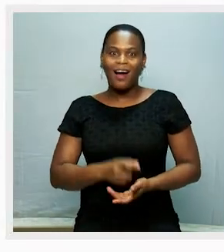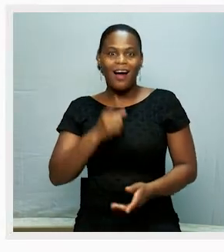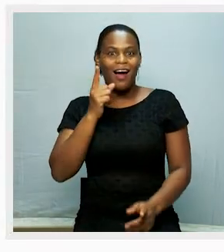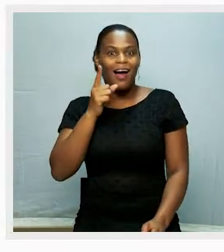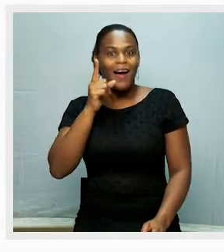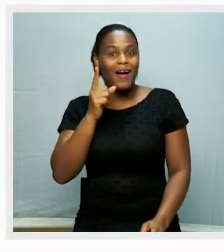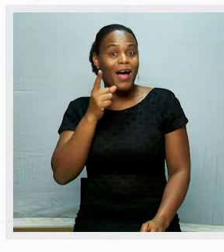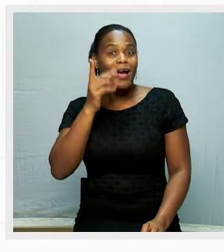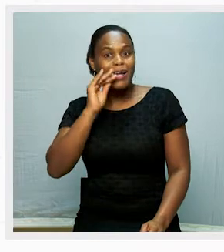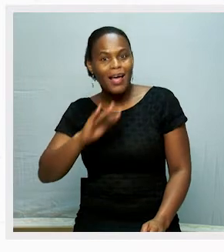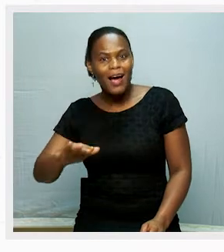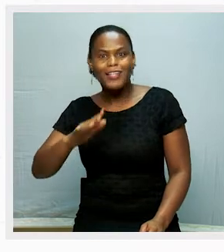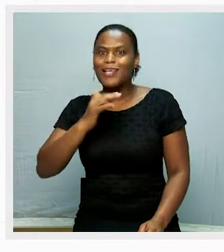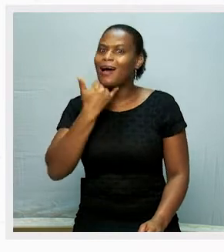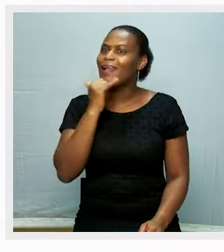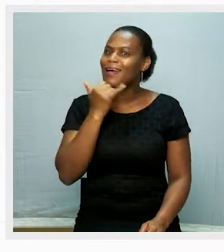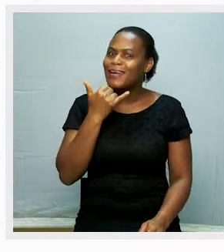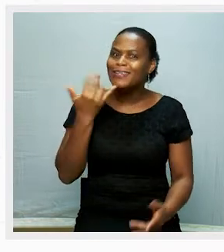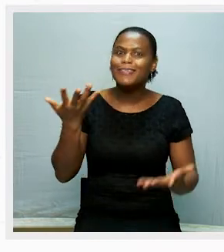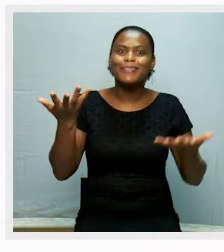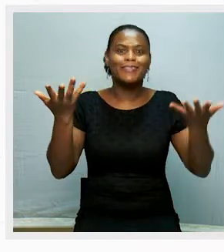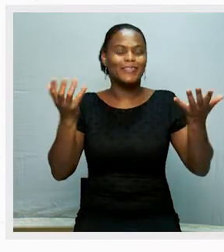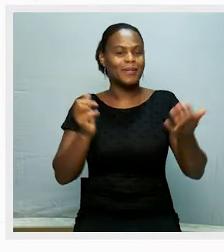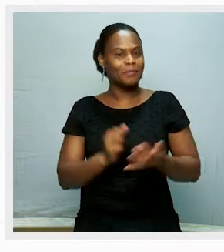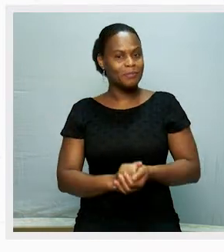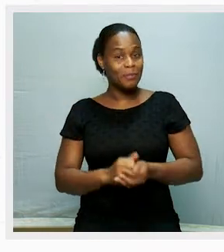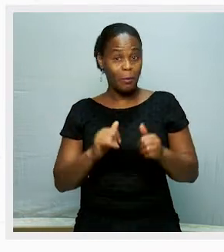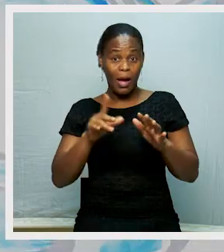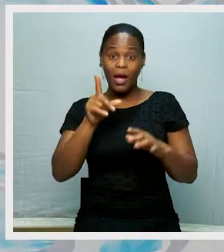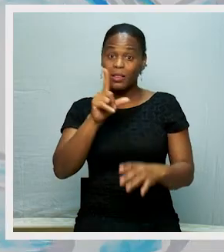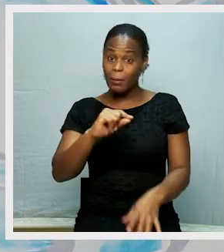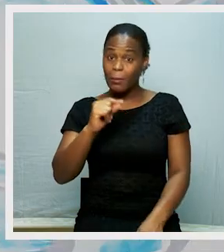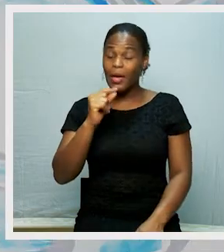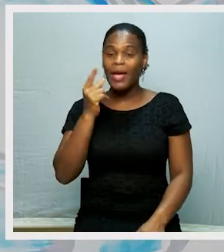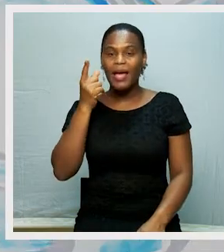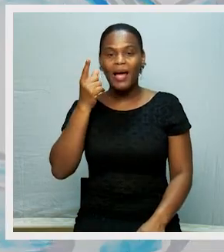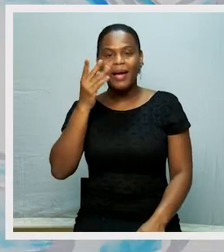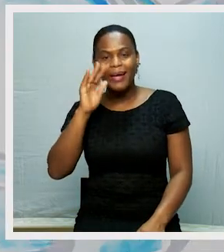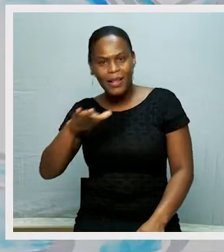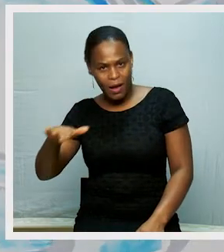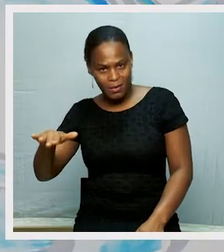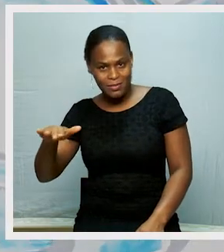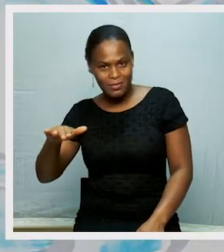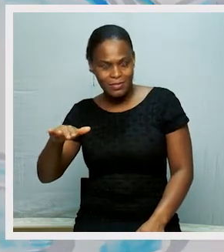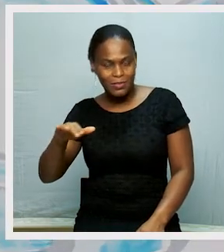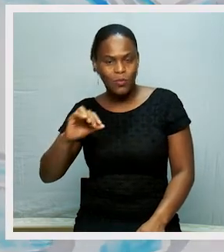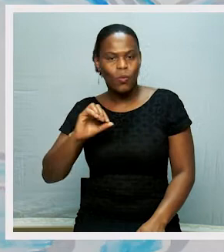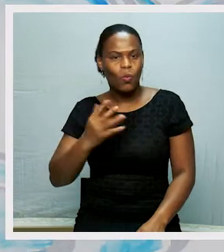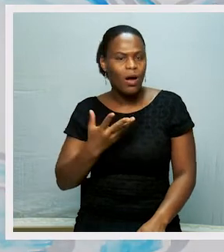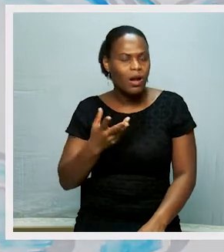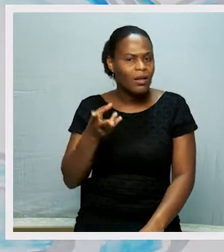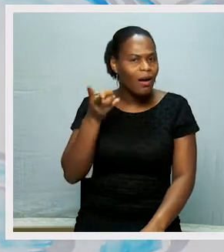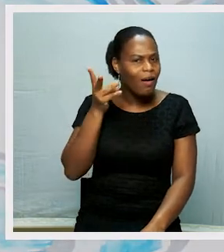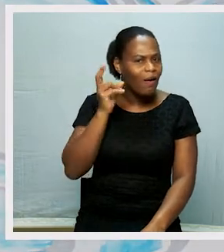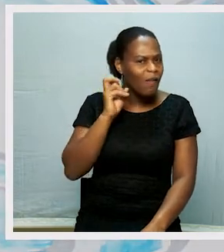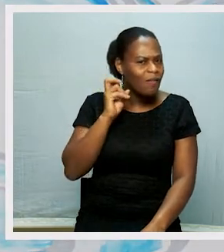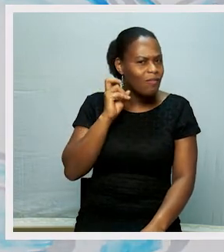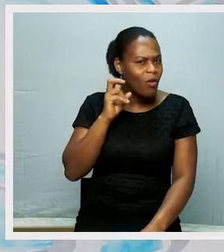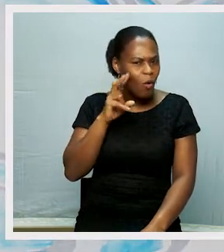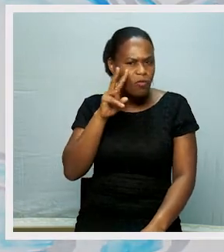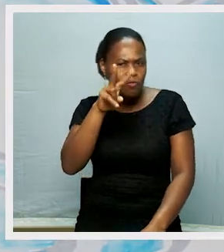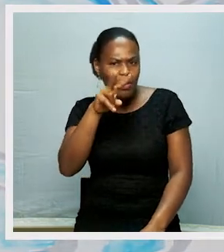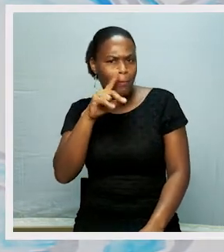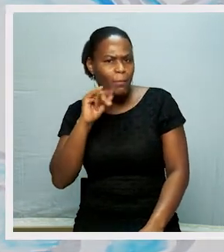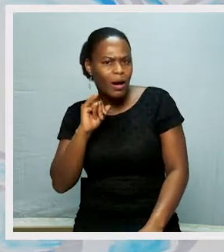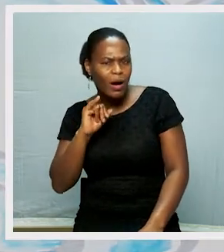alegria tremenda para a criança. Mas também a criança, quando ouvir isto